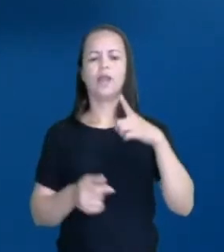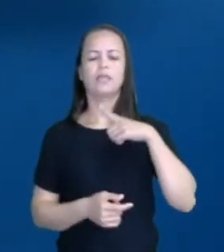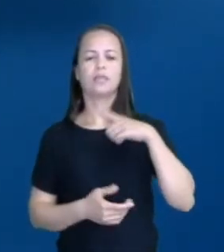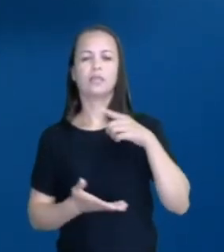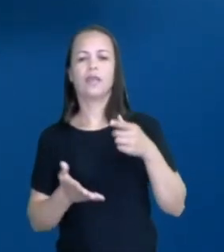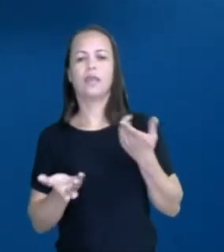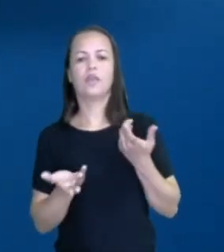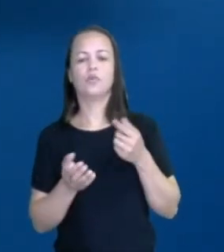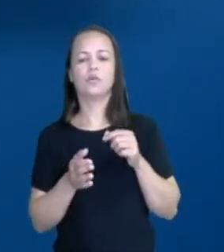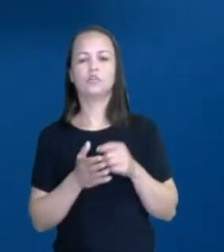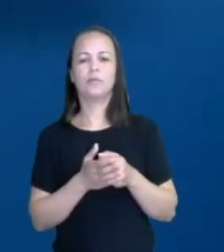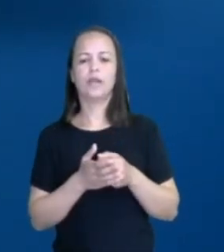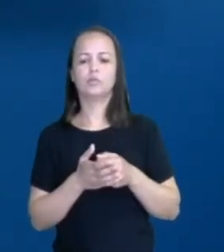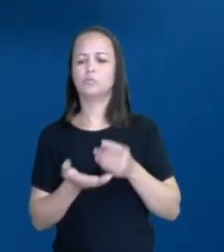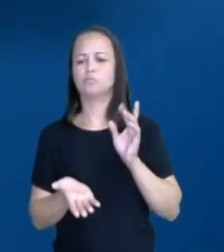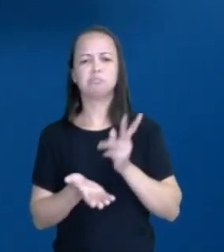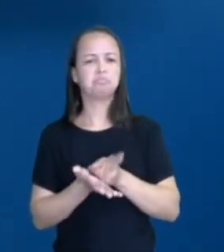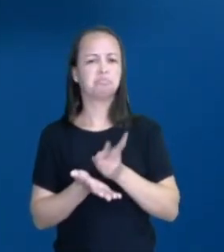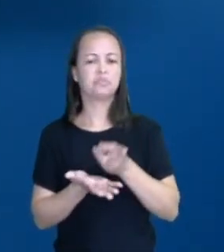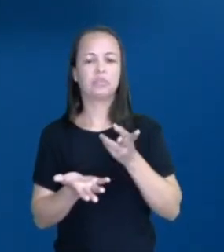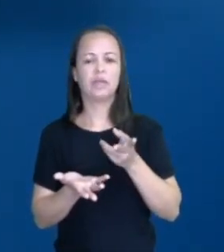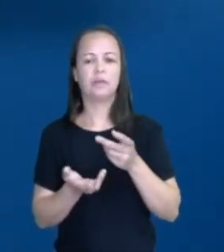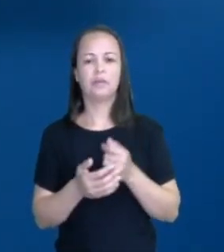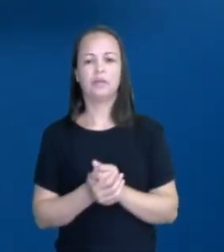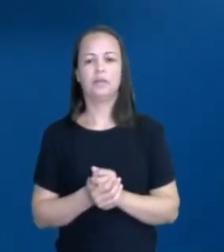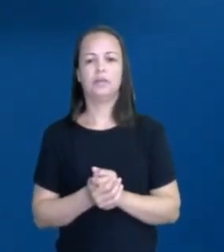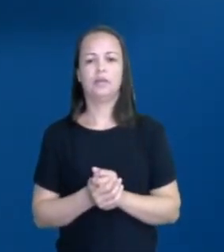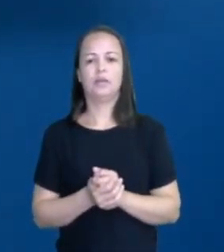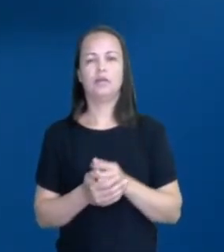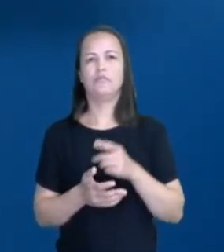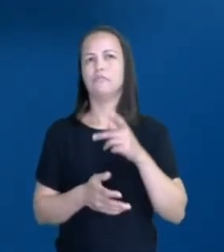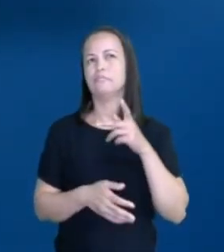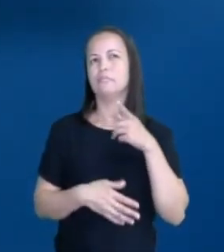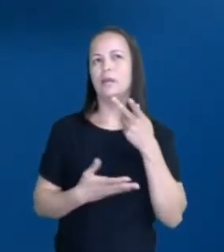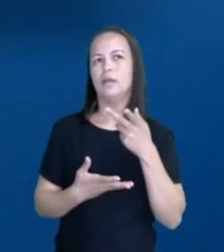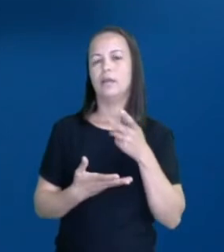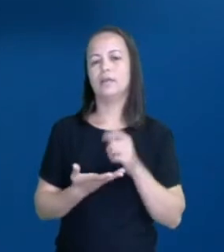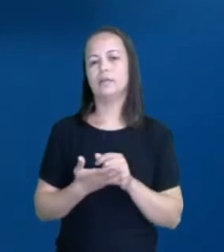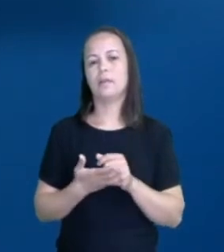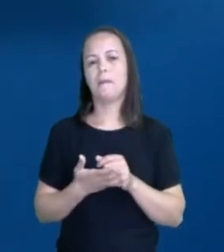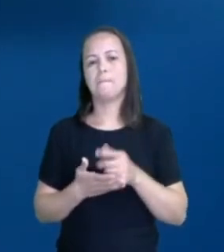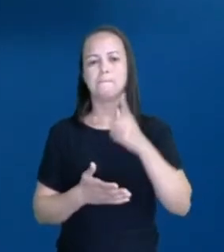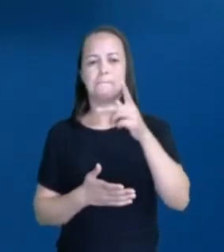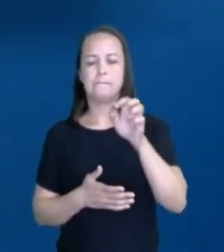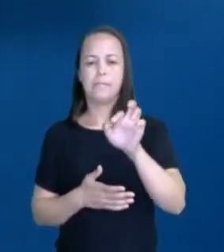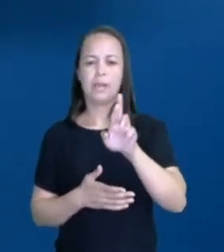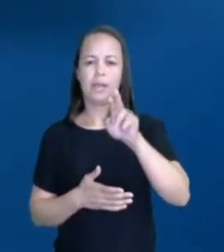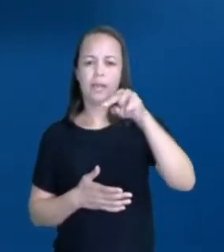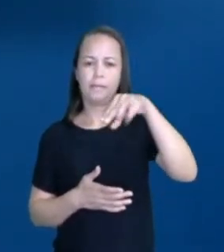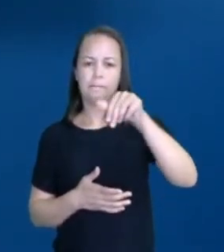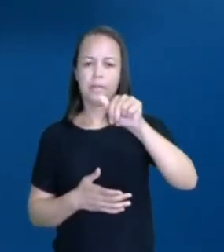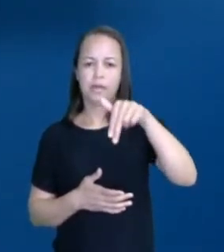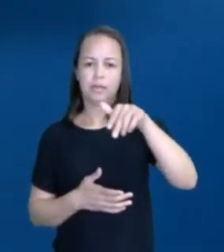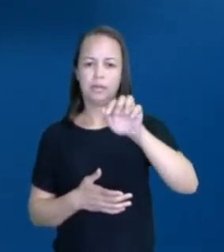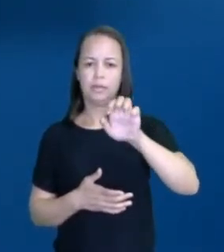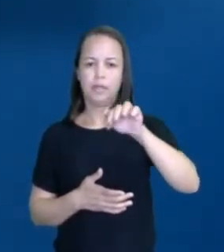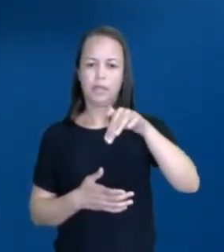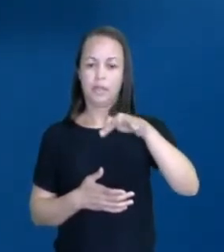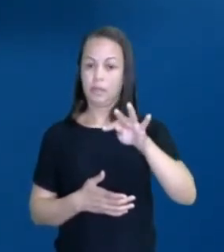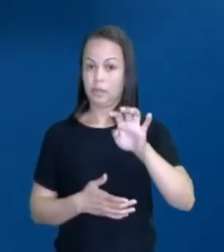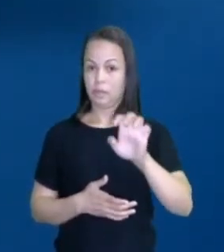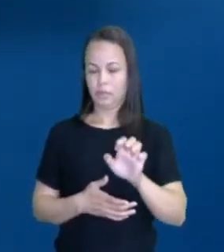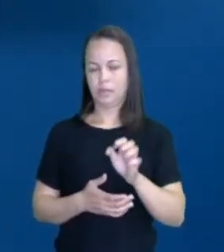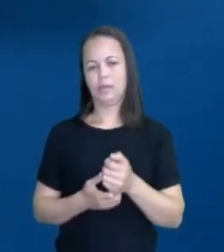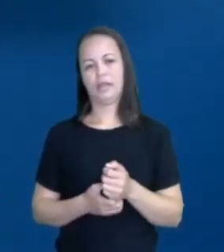de permanentes. Então, por elas serem, digamos que permanentes, a gente usa o verbo ser e